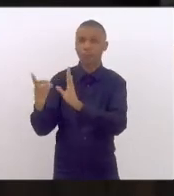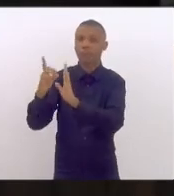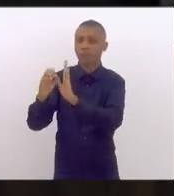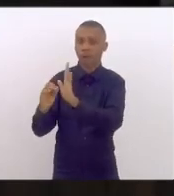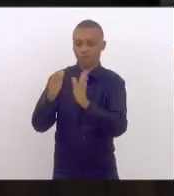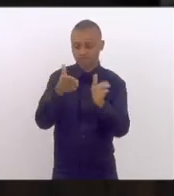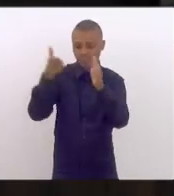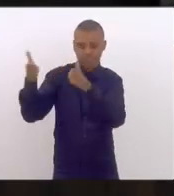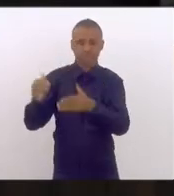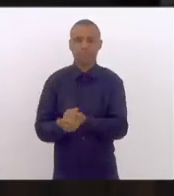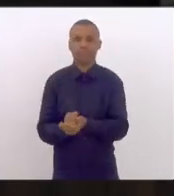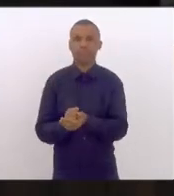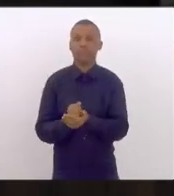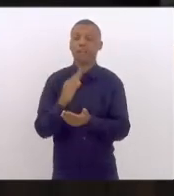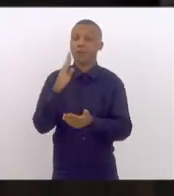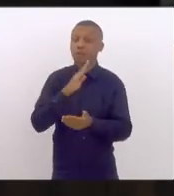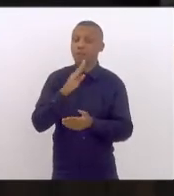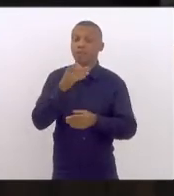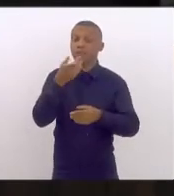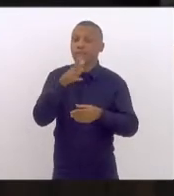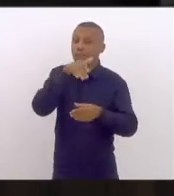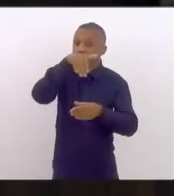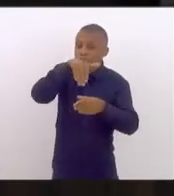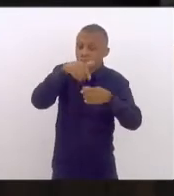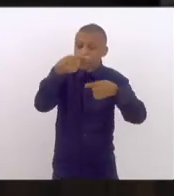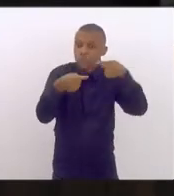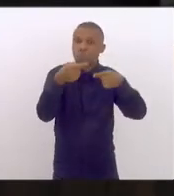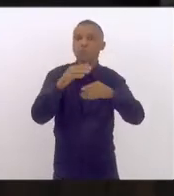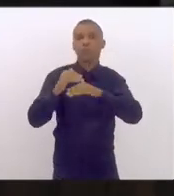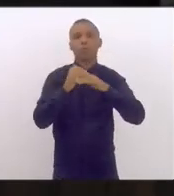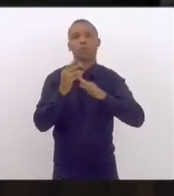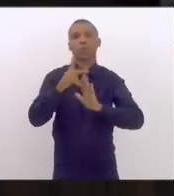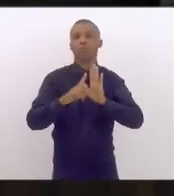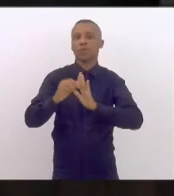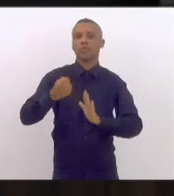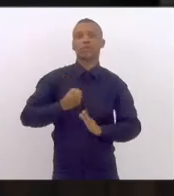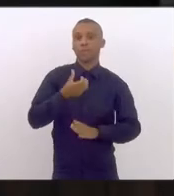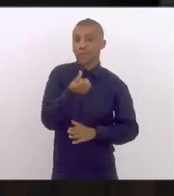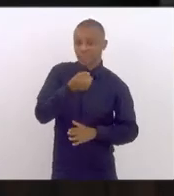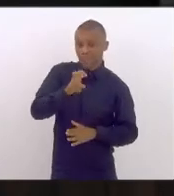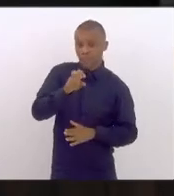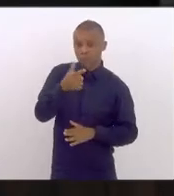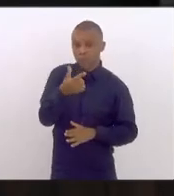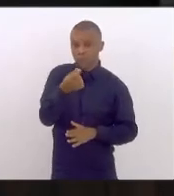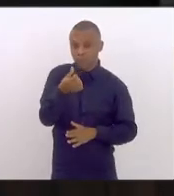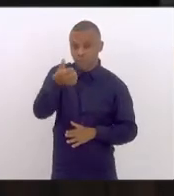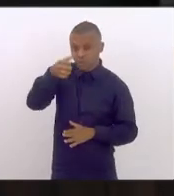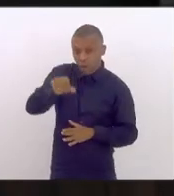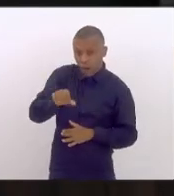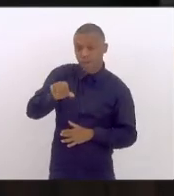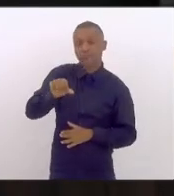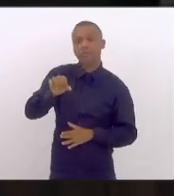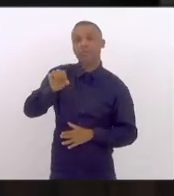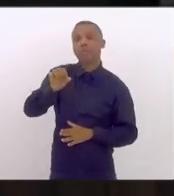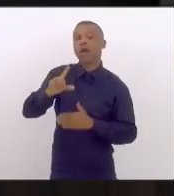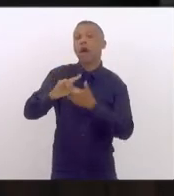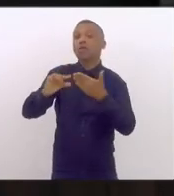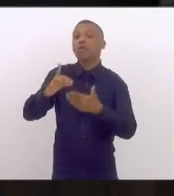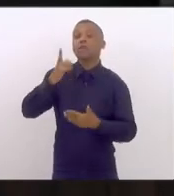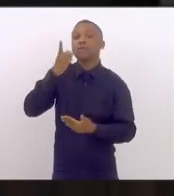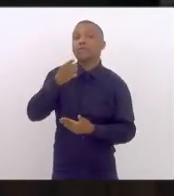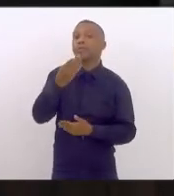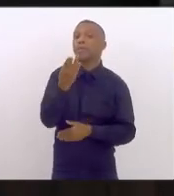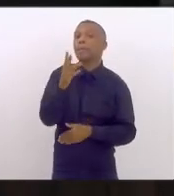engenho de urgência em votação e discussão única projeto de lei 65 219 de autoria do deputado